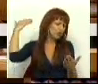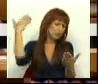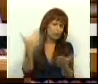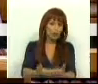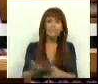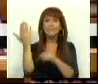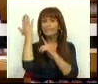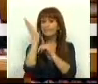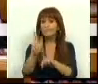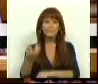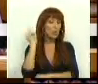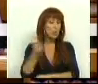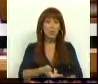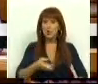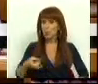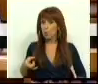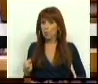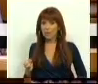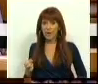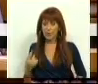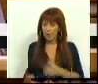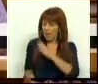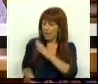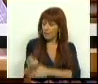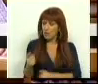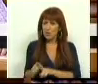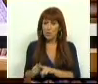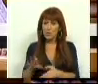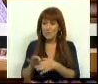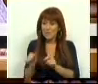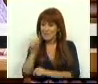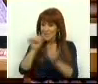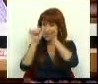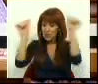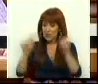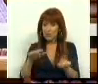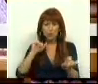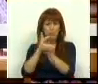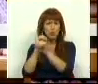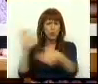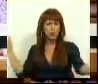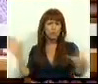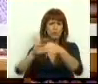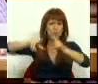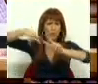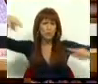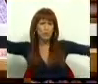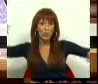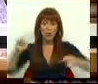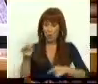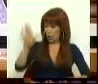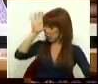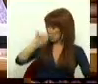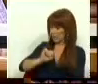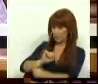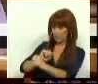data, designadamente dos anos 90, com a criação legal dos sistemas multimunicipais. O governo anterior,